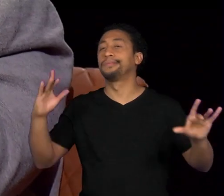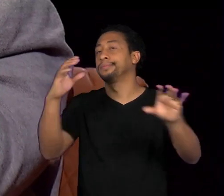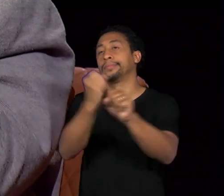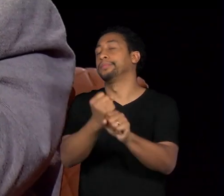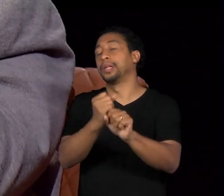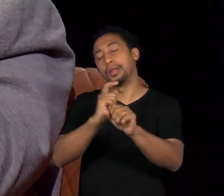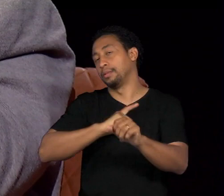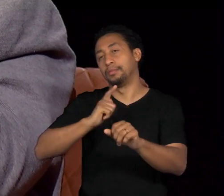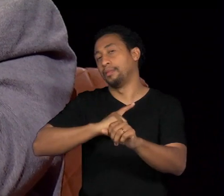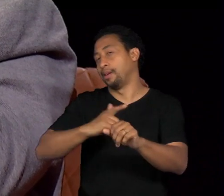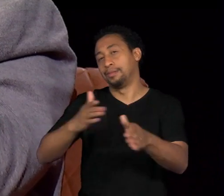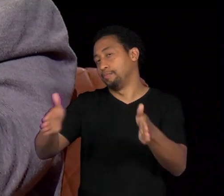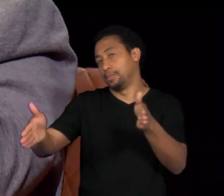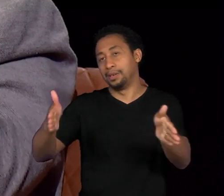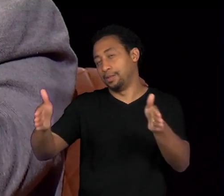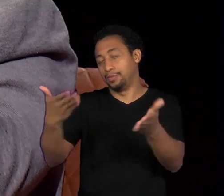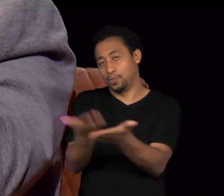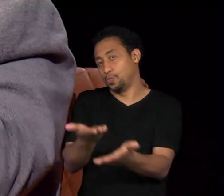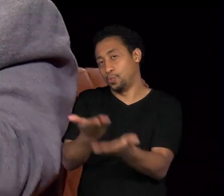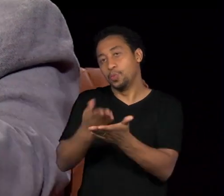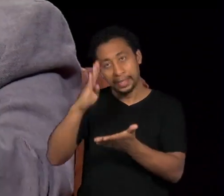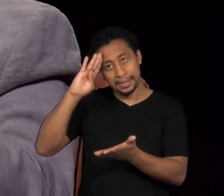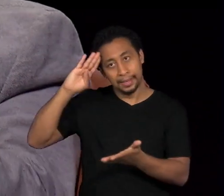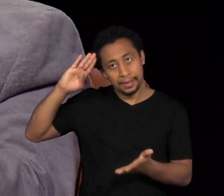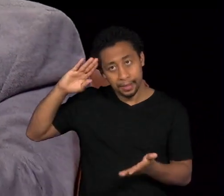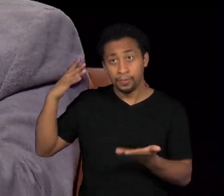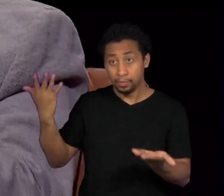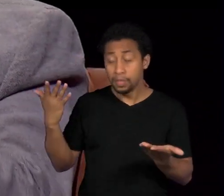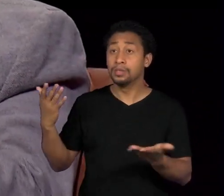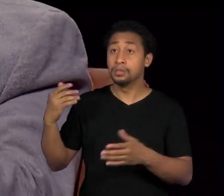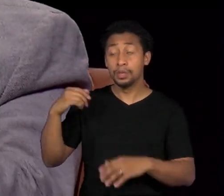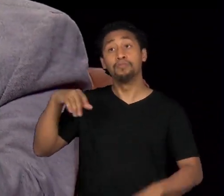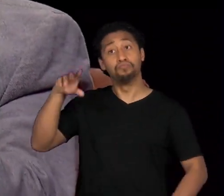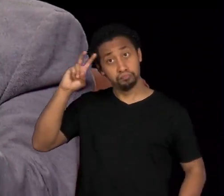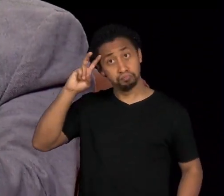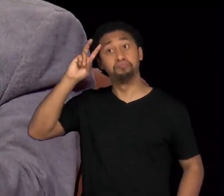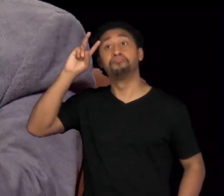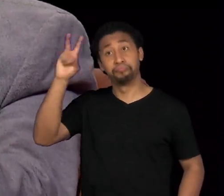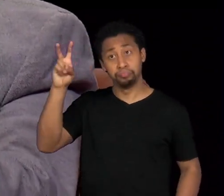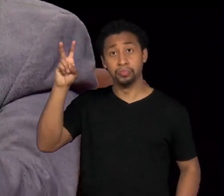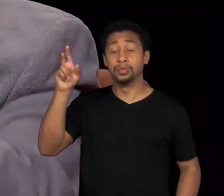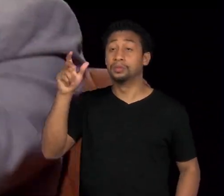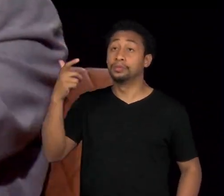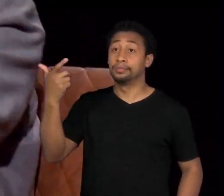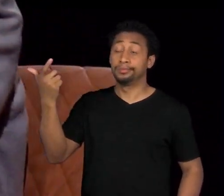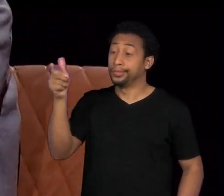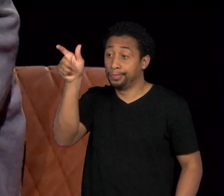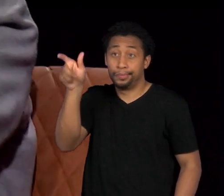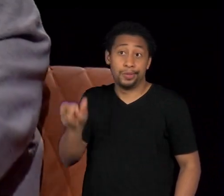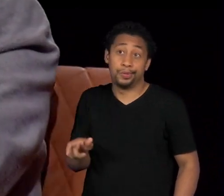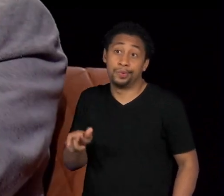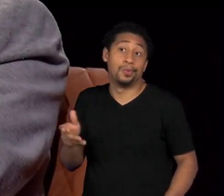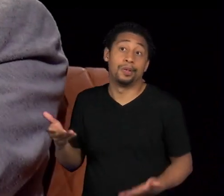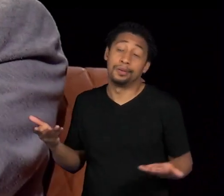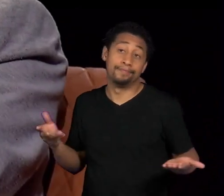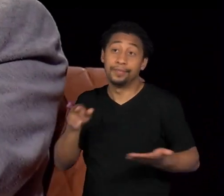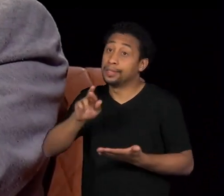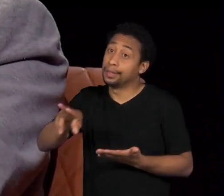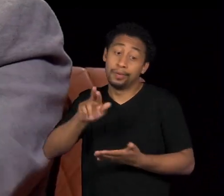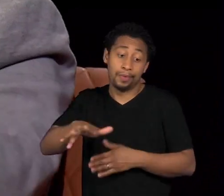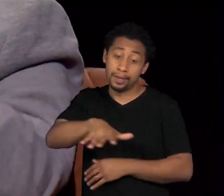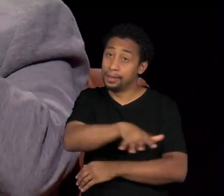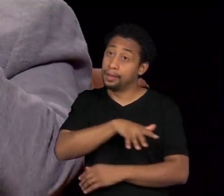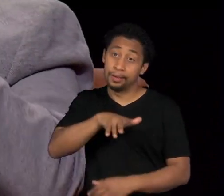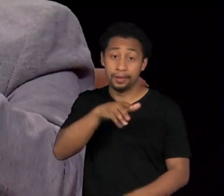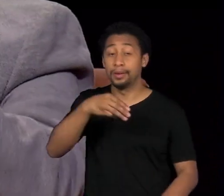formação eh uma certa formação intelectual que é de uma pessoa que não é do mundo cultural Popular uhum